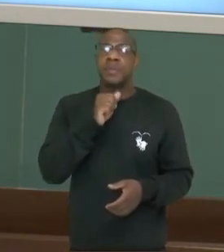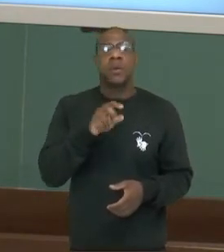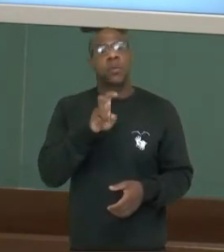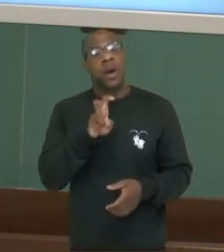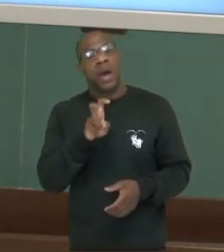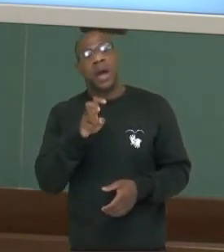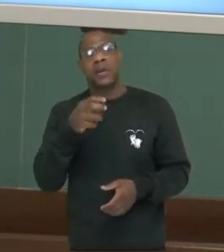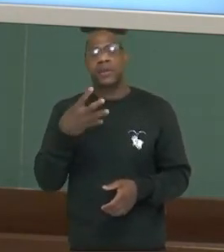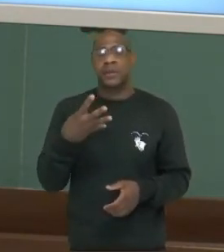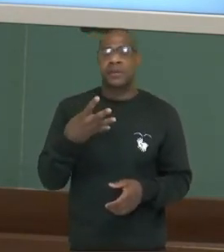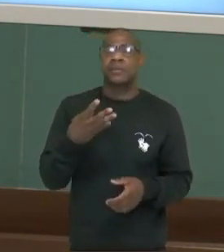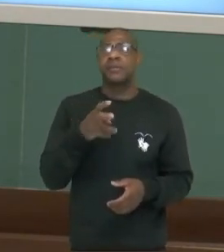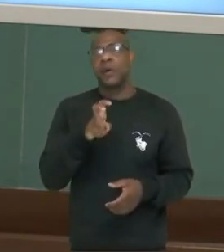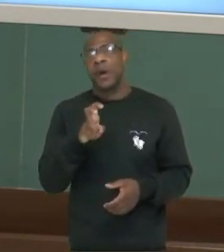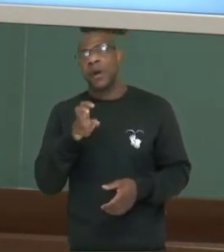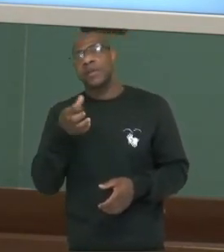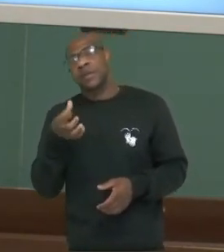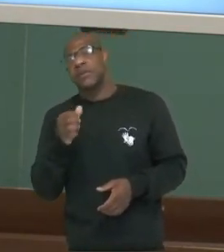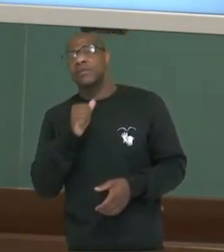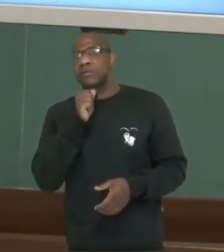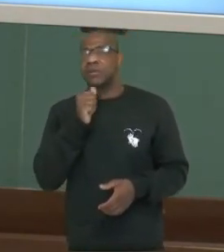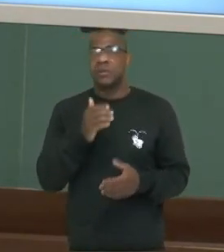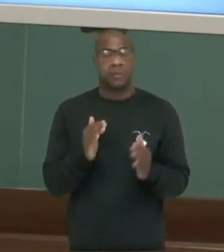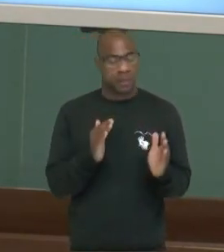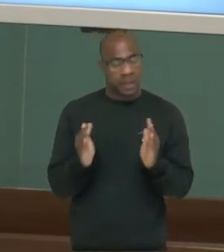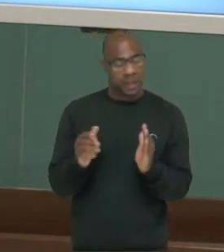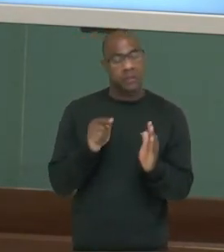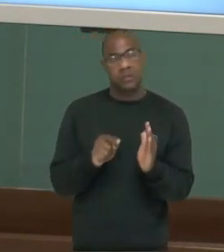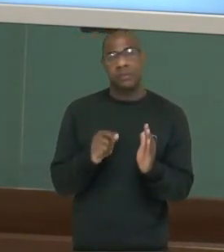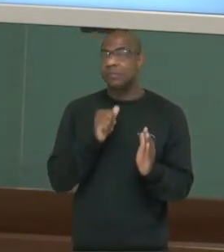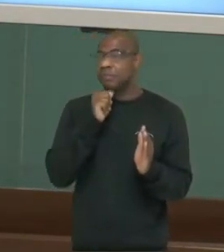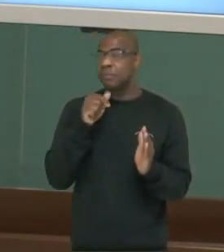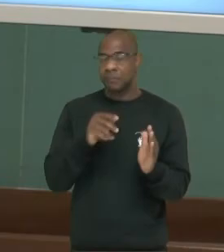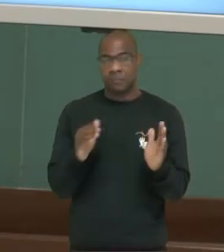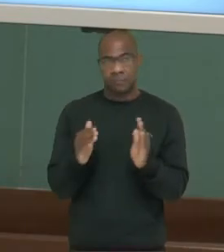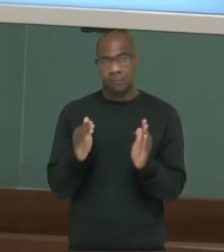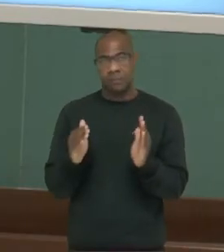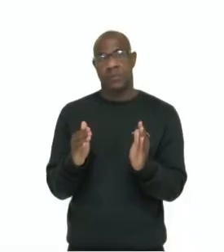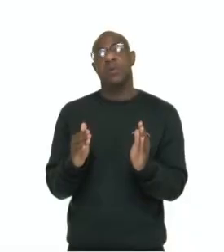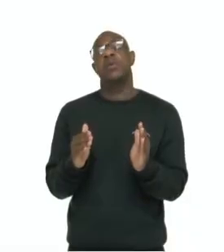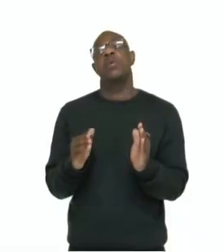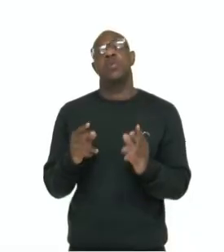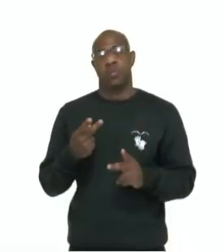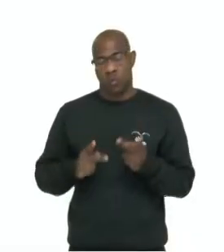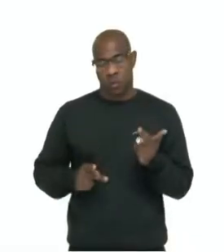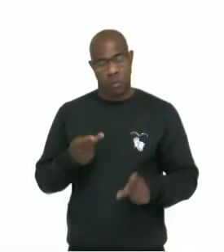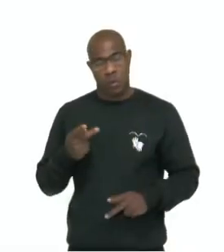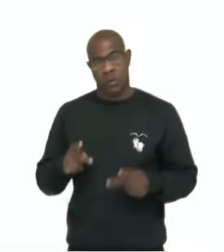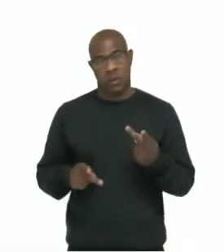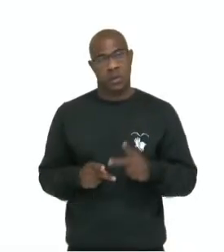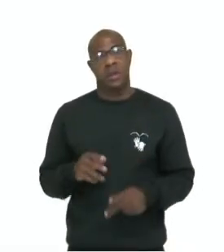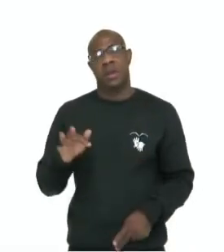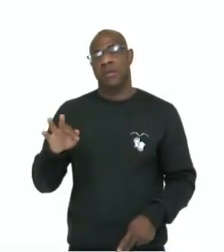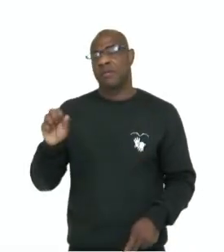dias. O que acontece durante esse período? O hormônio FSH, ele tem a função de estimular o folículo. O que